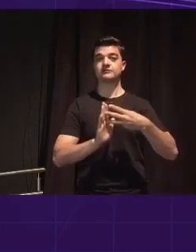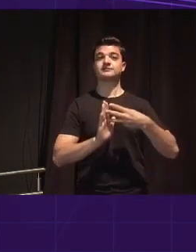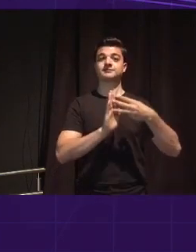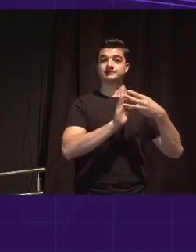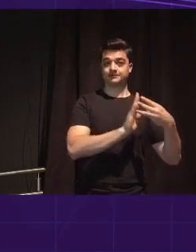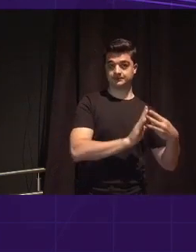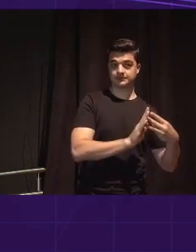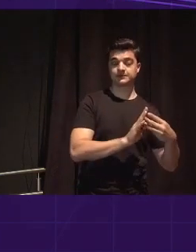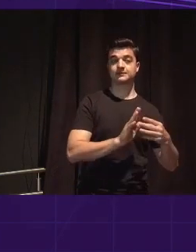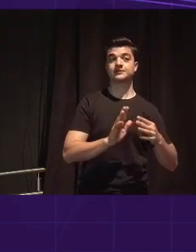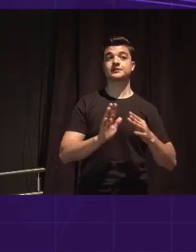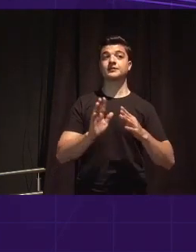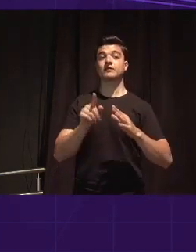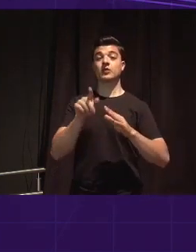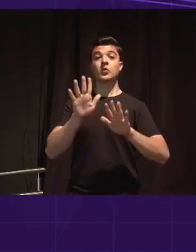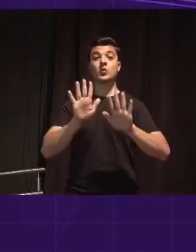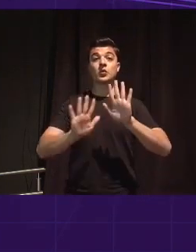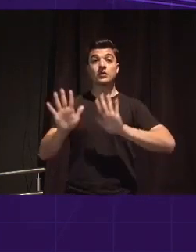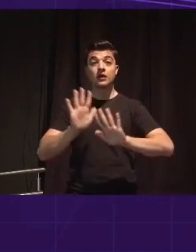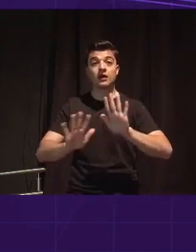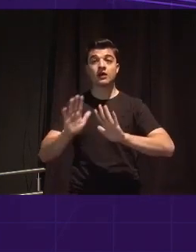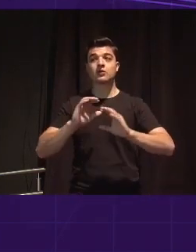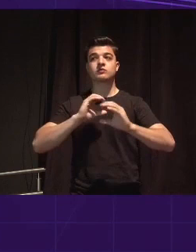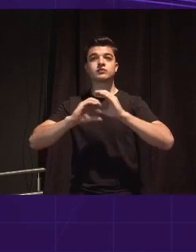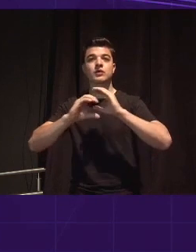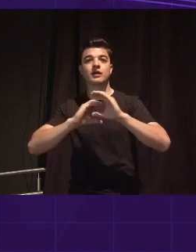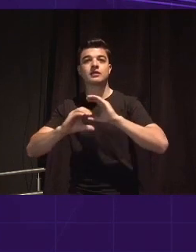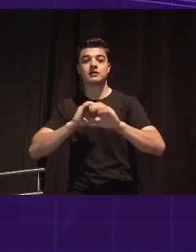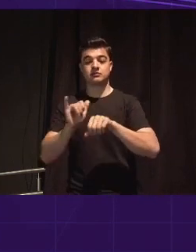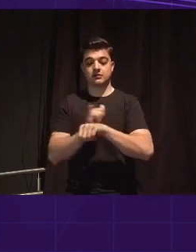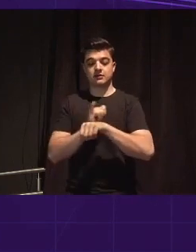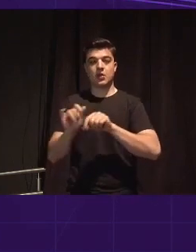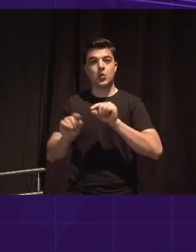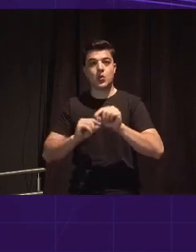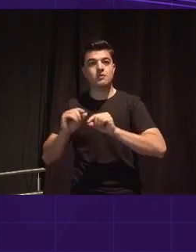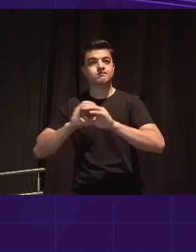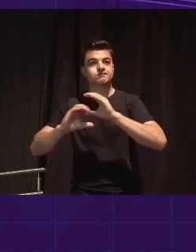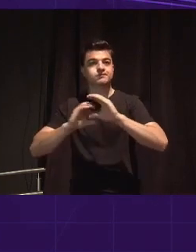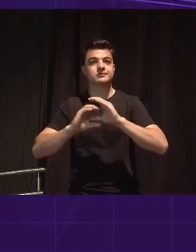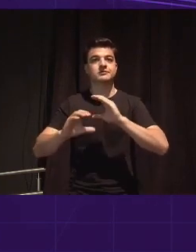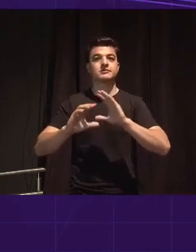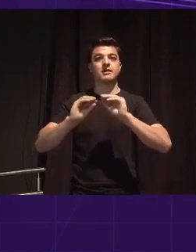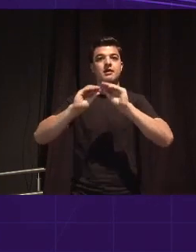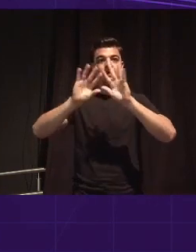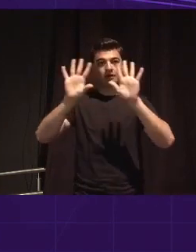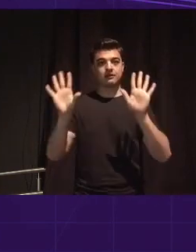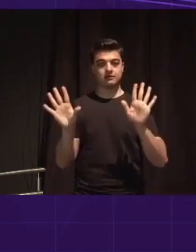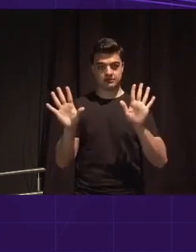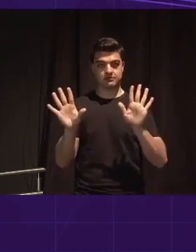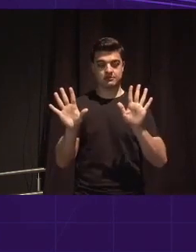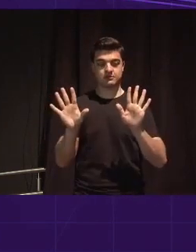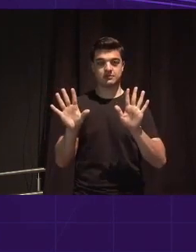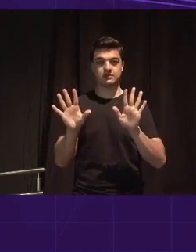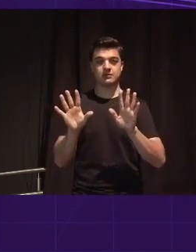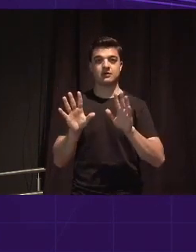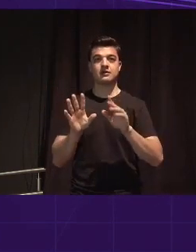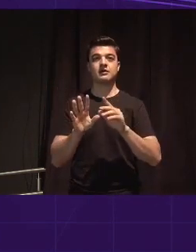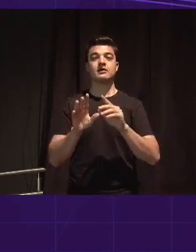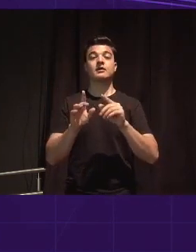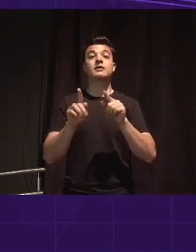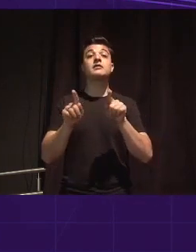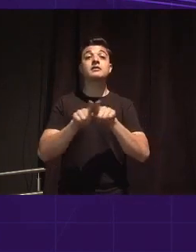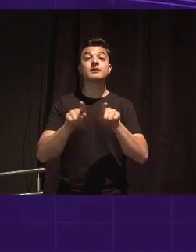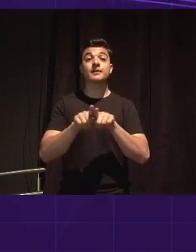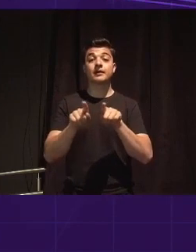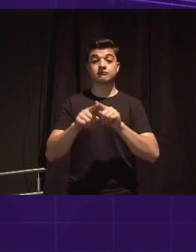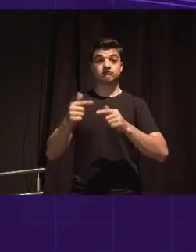problema com dados, tomada de decisão, a comunicação da estratégia não está visível, não está claro como está andando, né? E a agilidade está